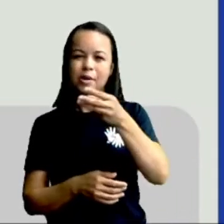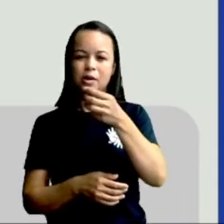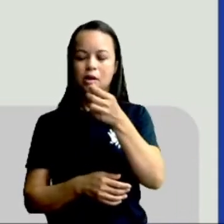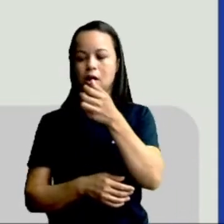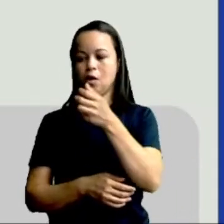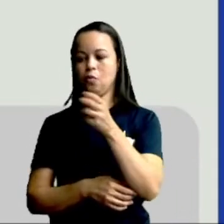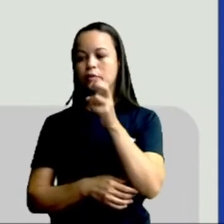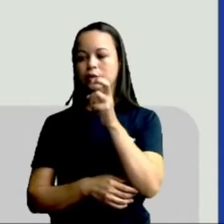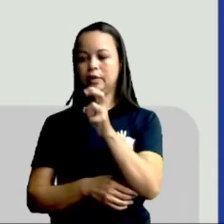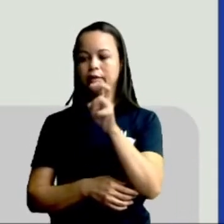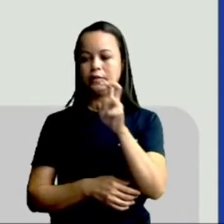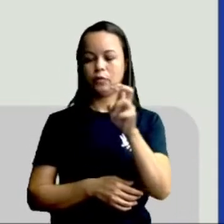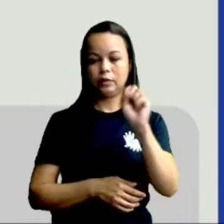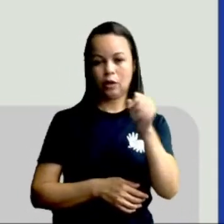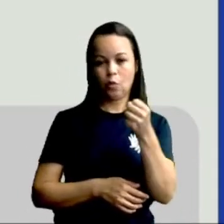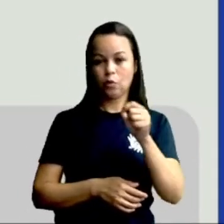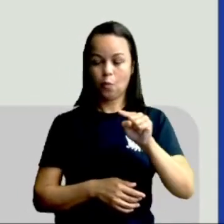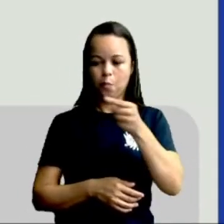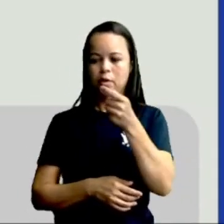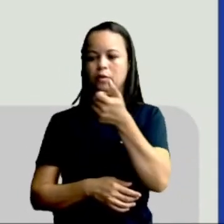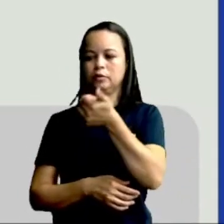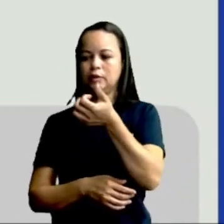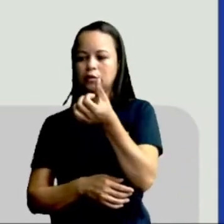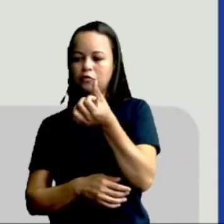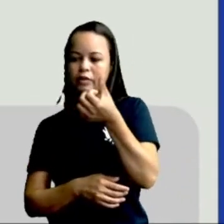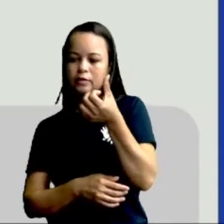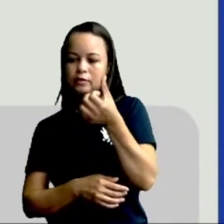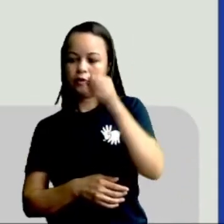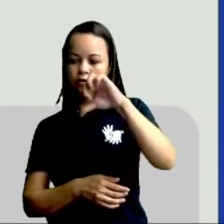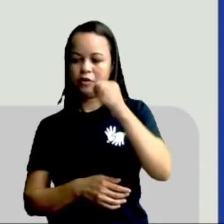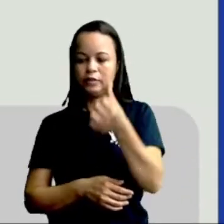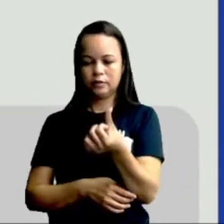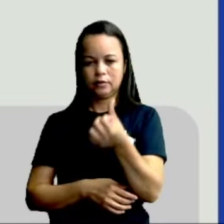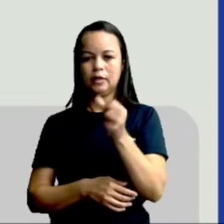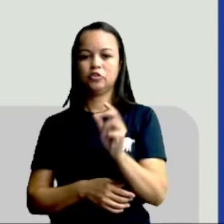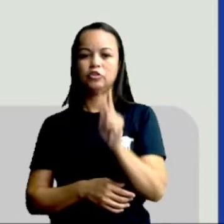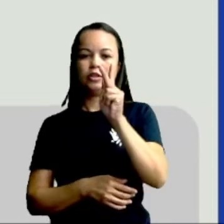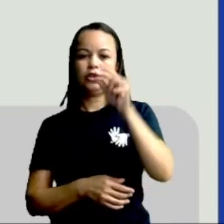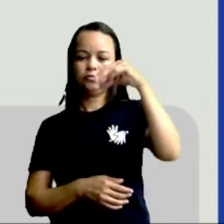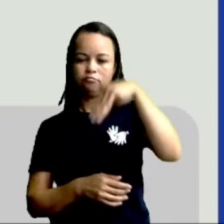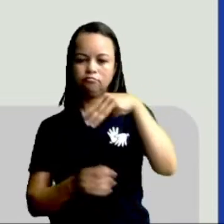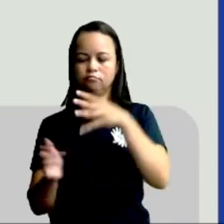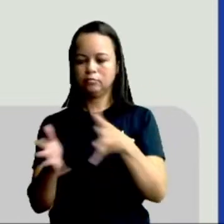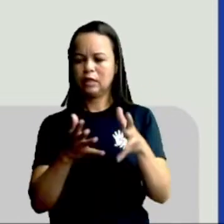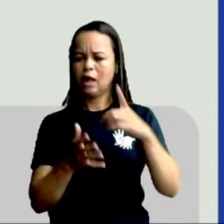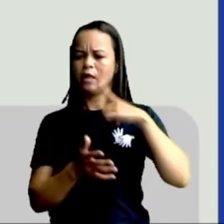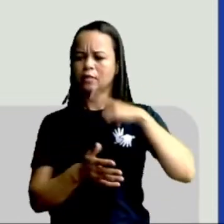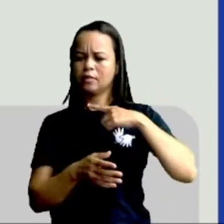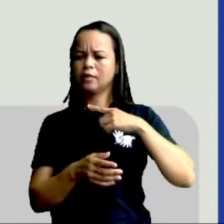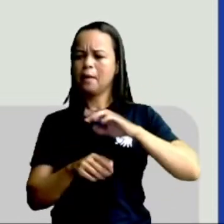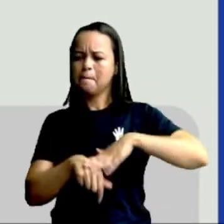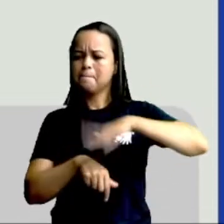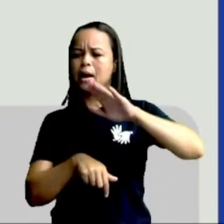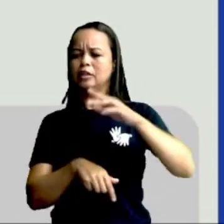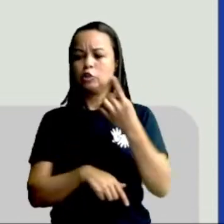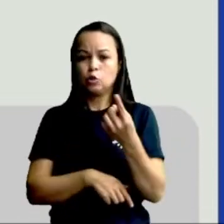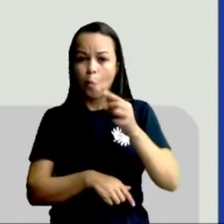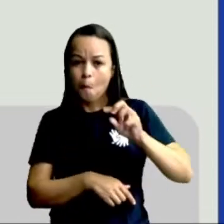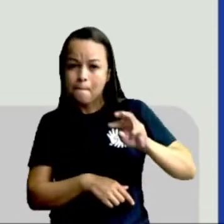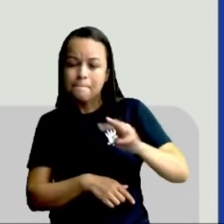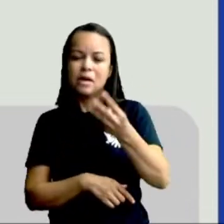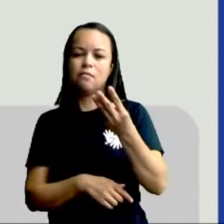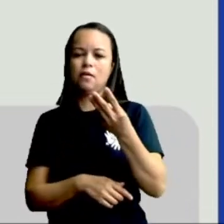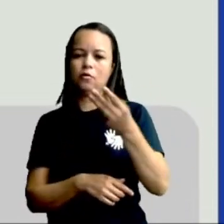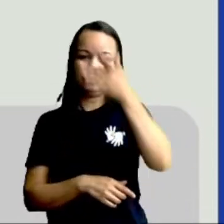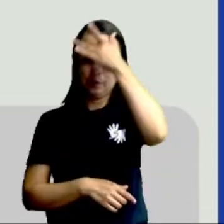1.558.196 quilômetros de área. Tem mais de 51 milhões de habitantes. É a região brasileira que